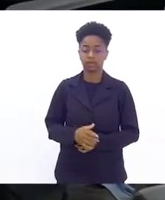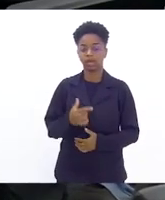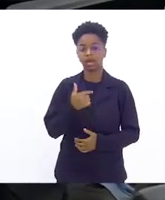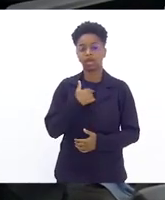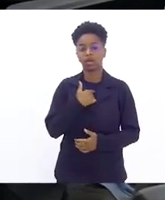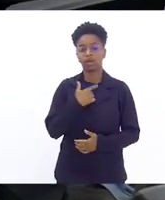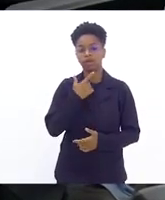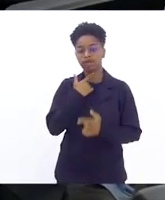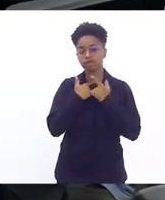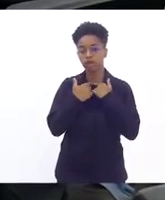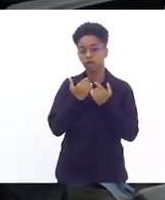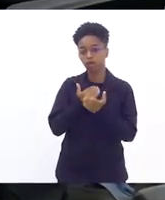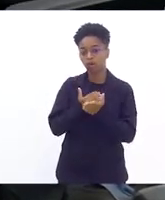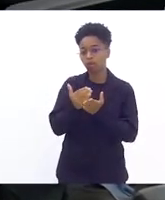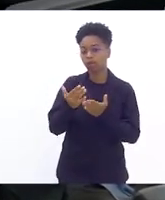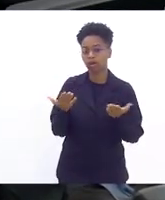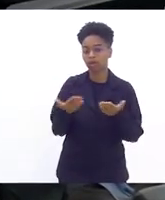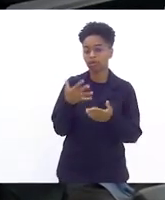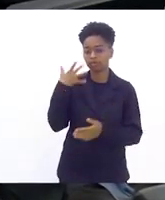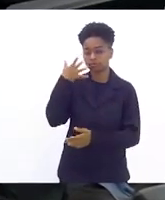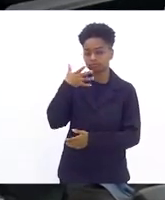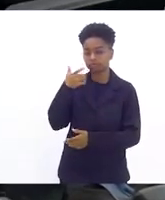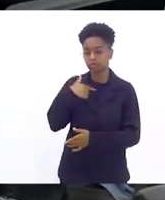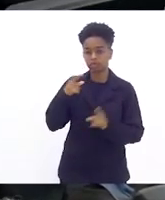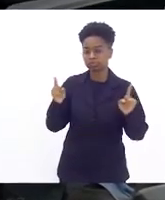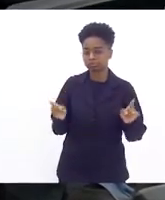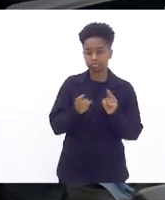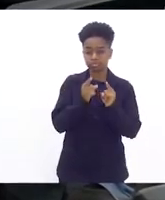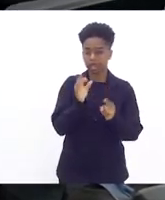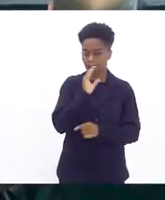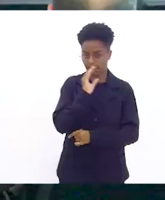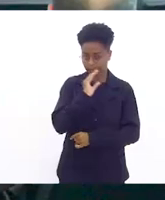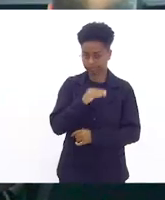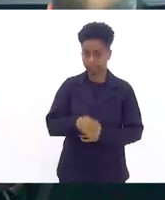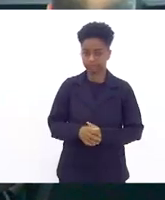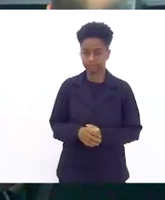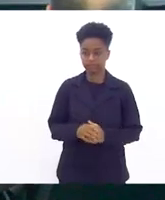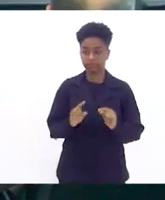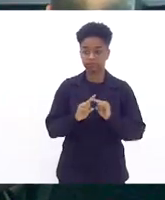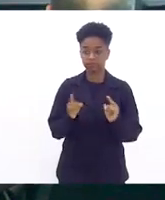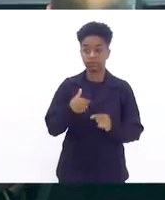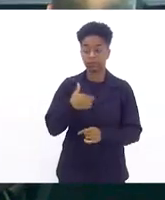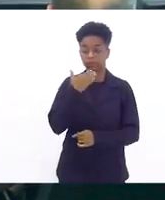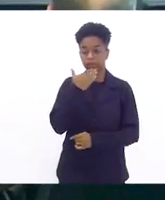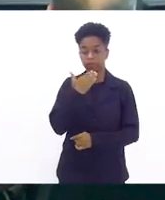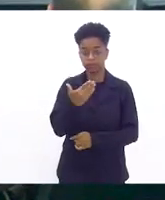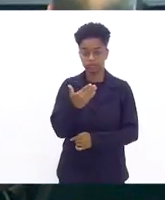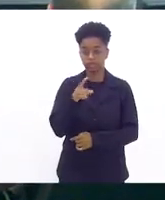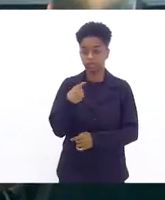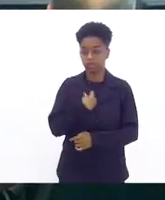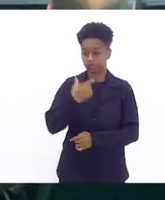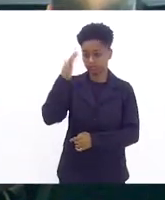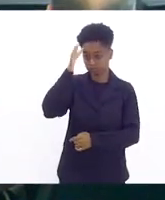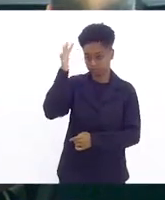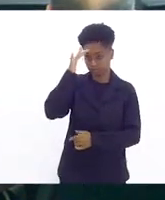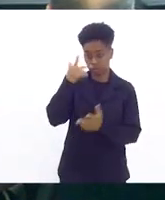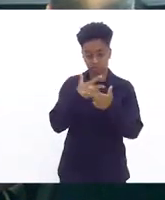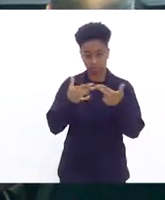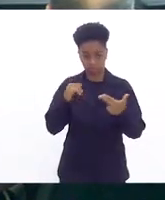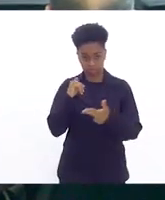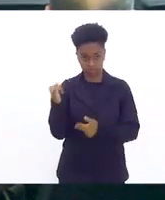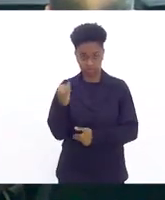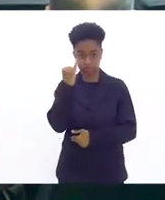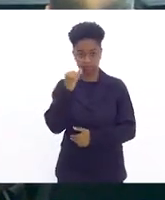iniciar essa minha fala que vai ser bem bem ligeira mas pedindo para a gente fazer uma reflexão importante